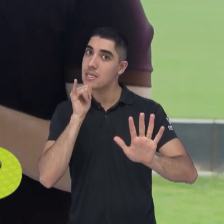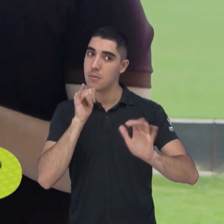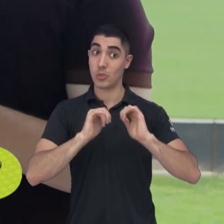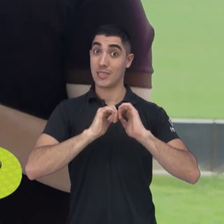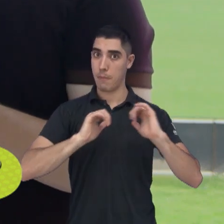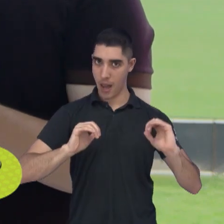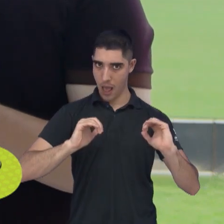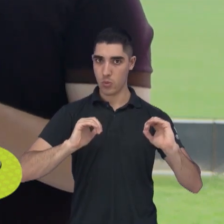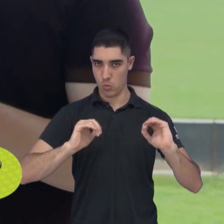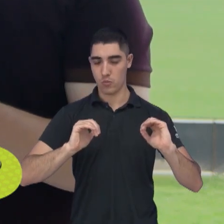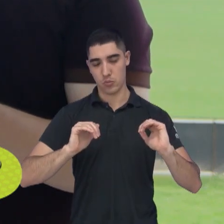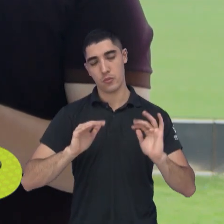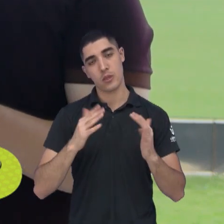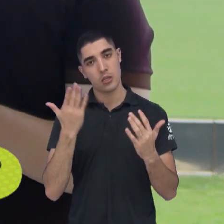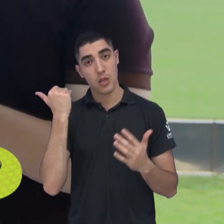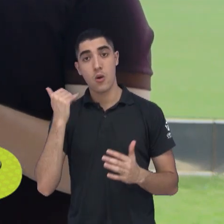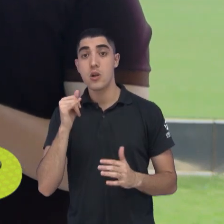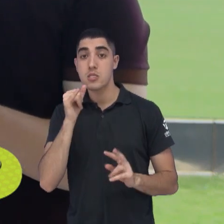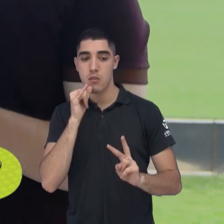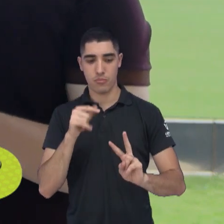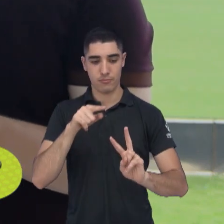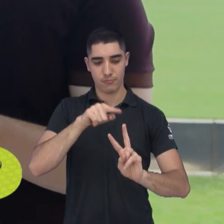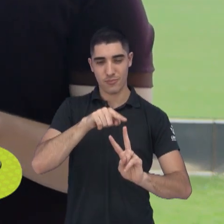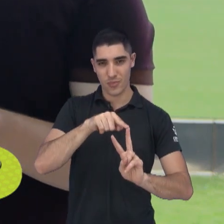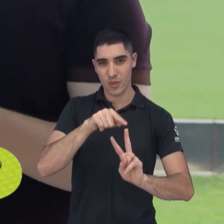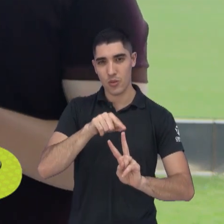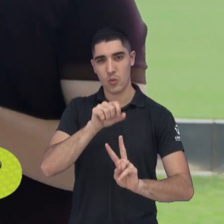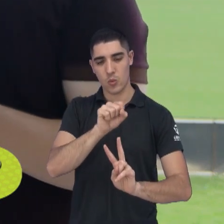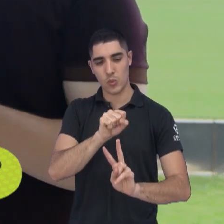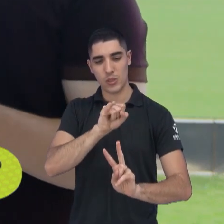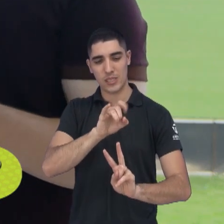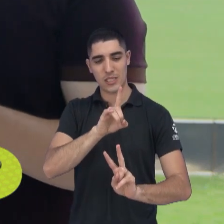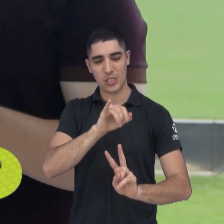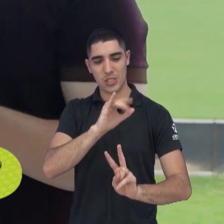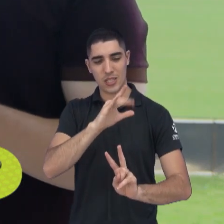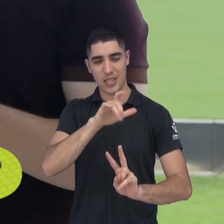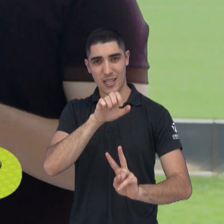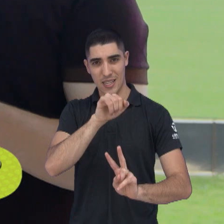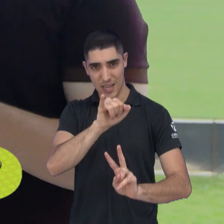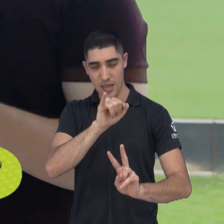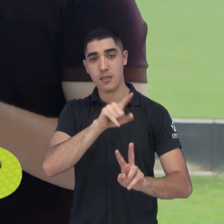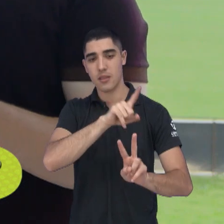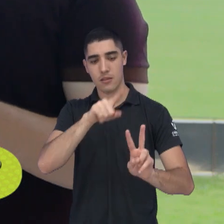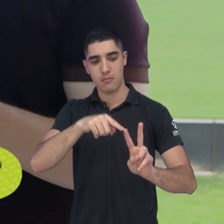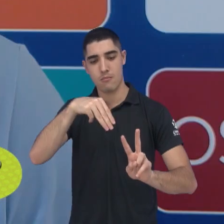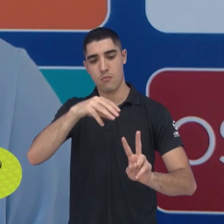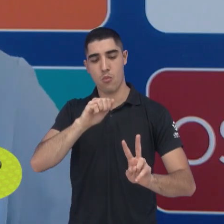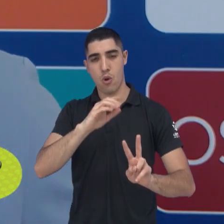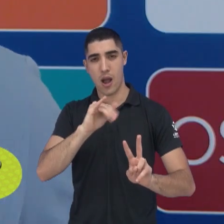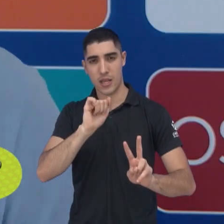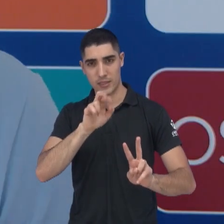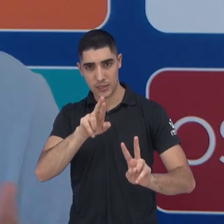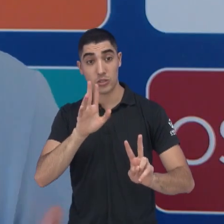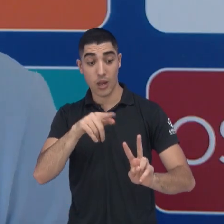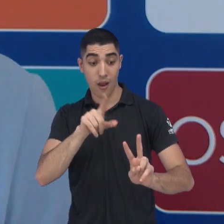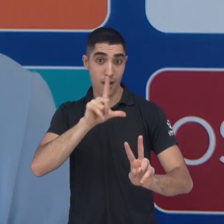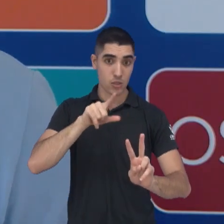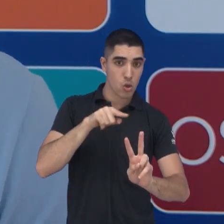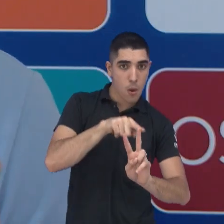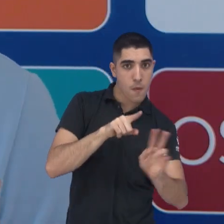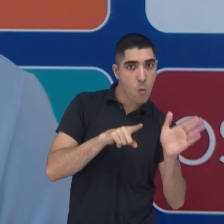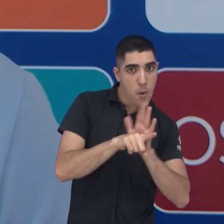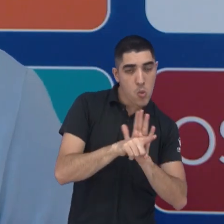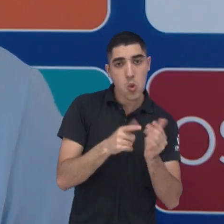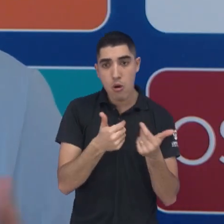Menezes, o executivo de futebol, ele foi consultado sobre o nome do Moacir e aprovou a escolha. Essa união, né,